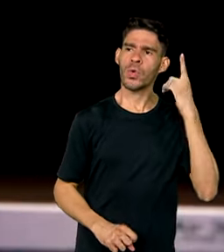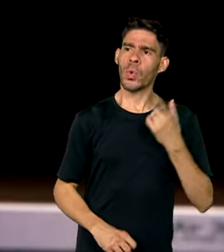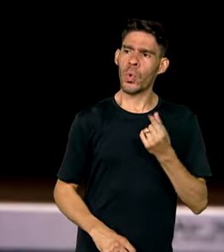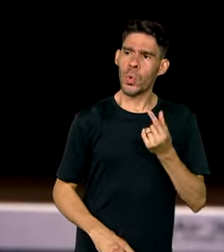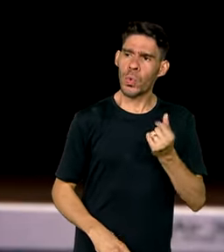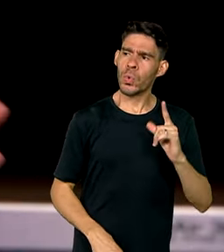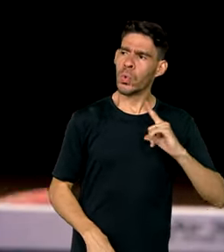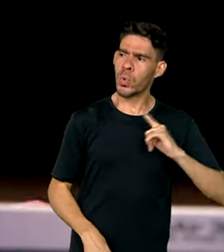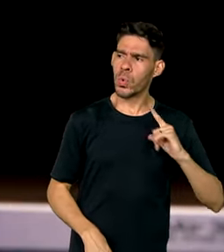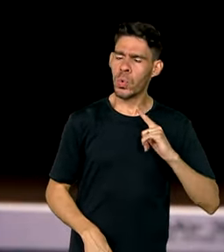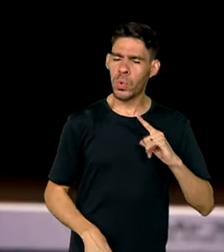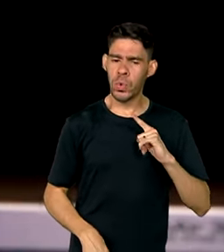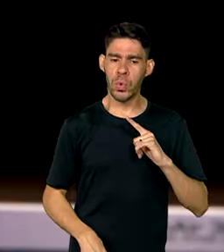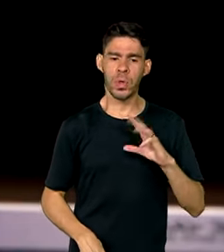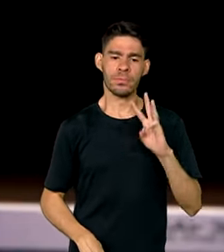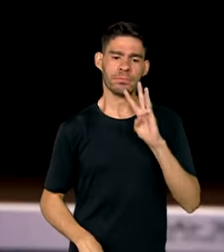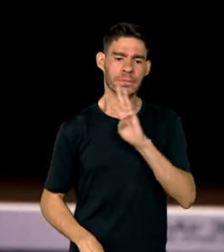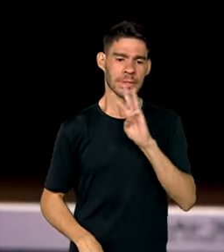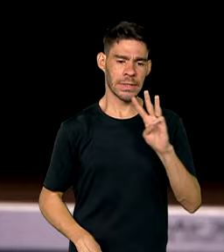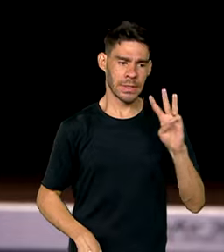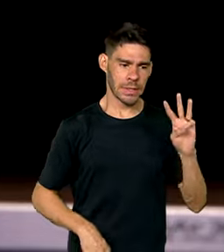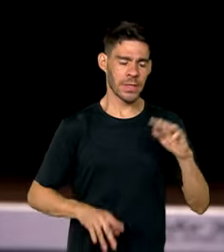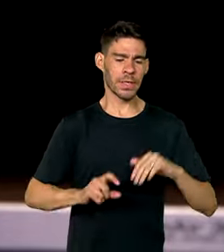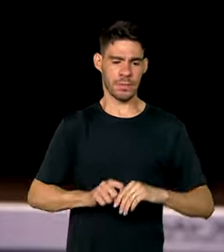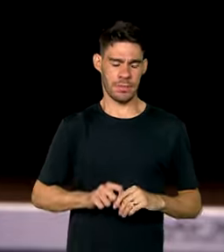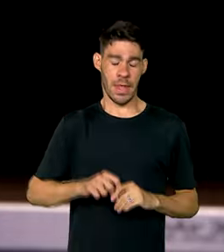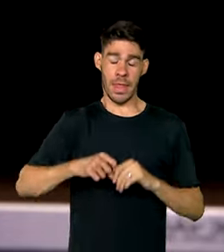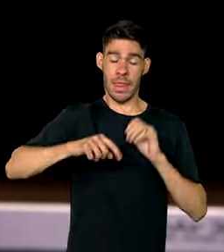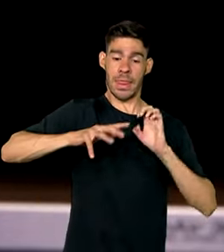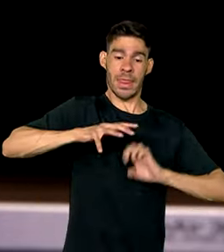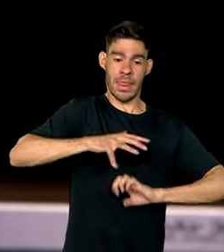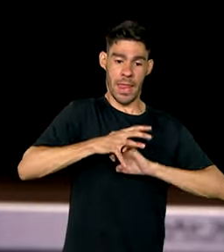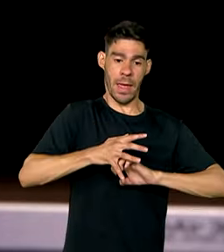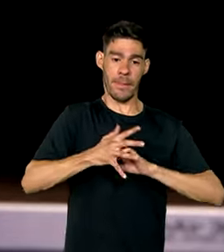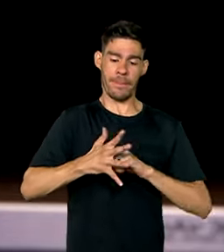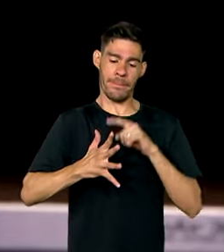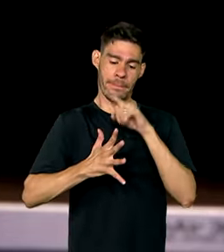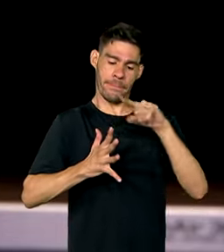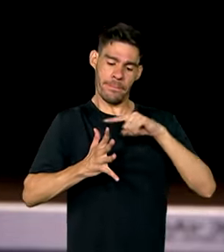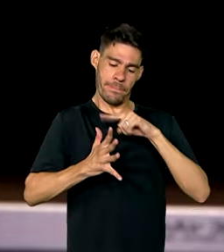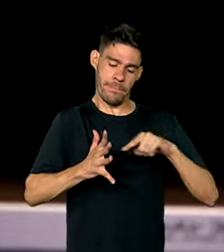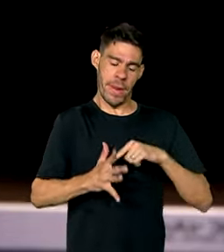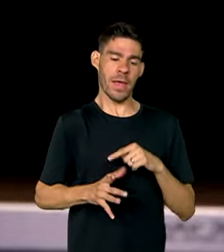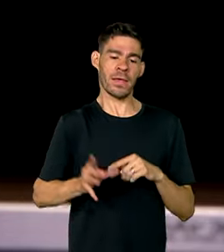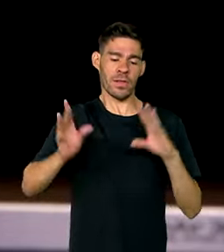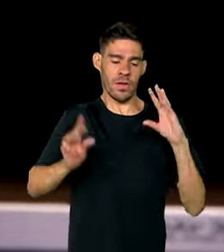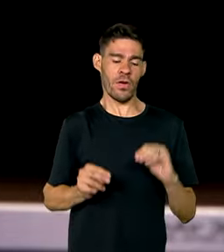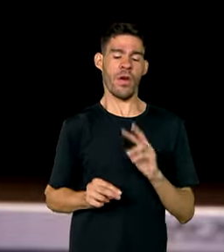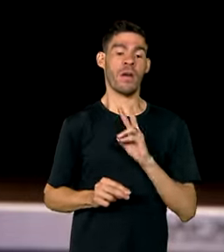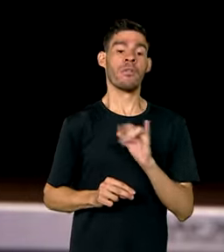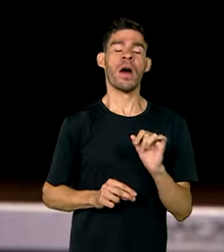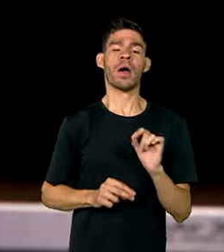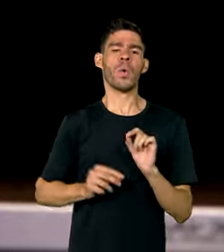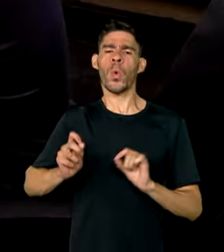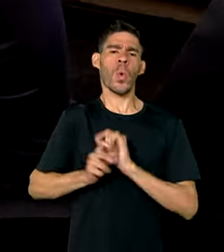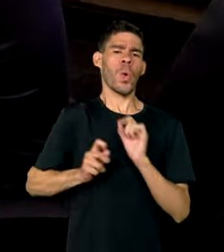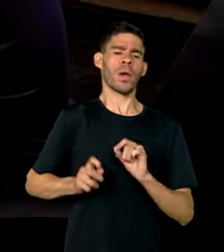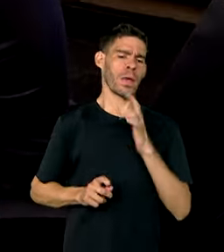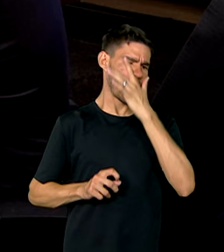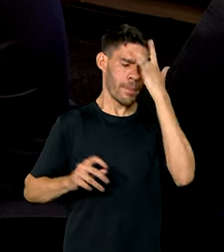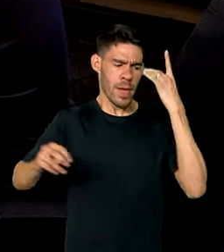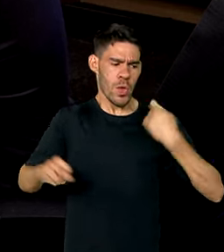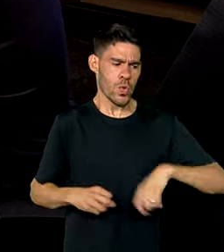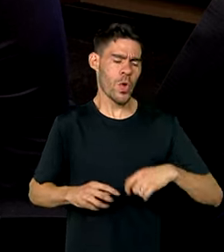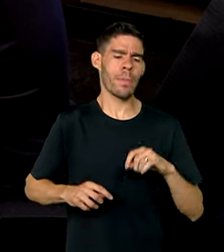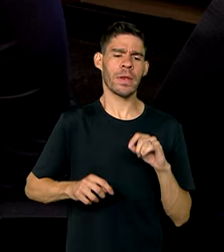dinheiro nesses sites, né, nessas empresas de aposta, que vão sair do ar? O que essas pessoas devem